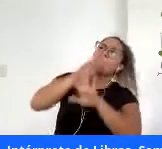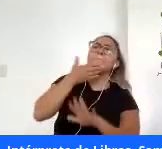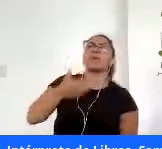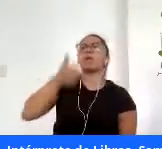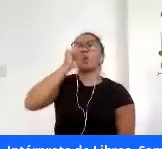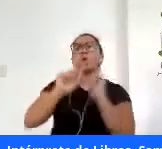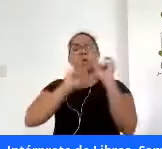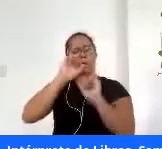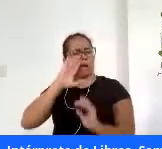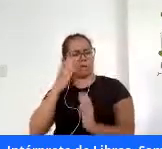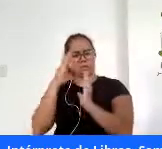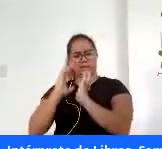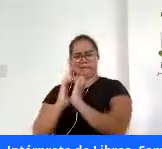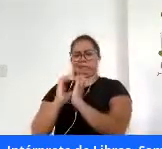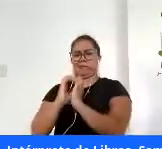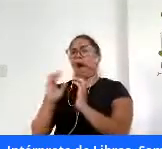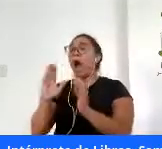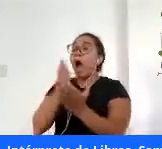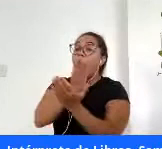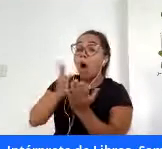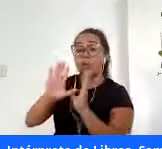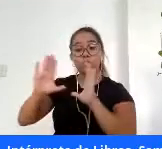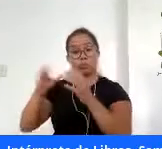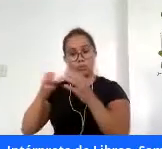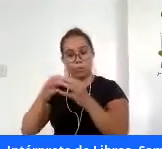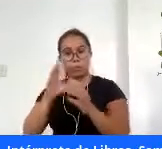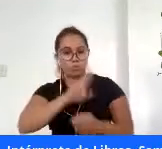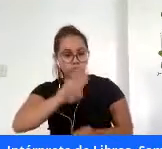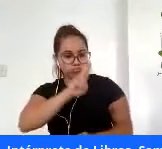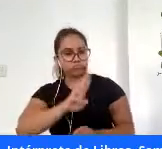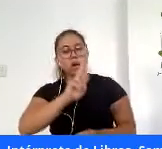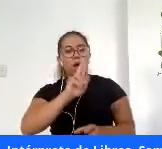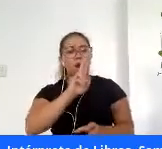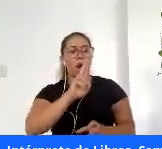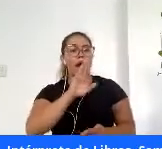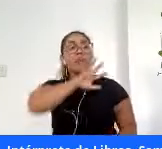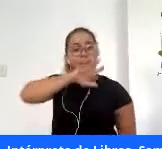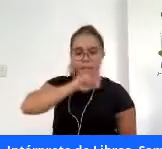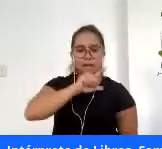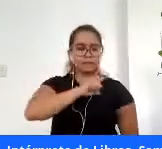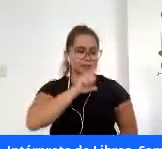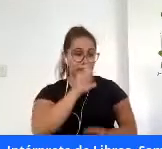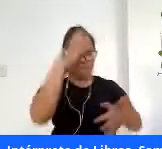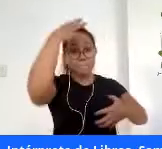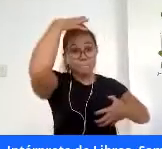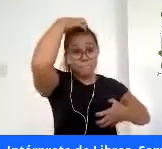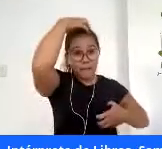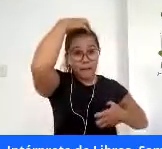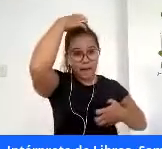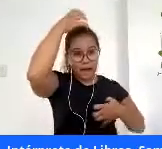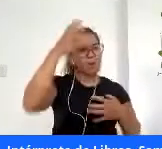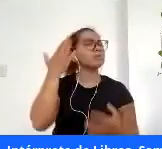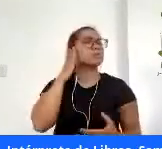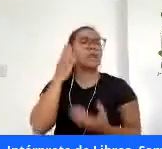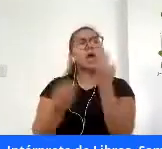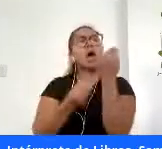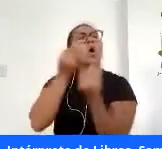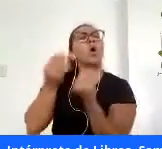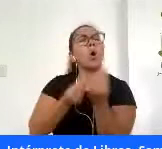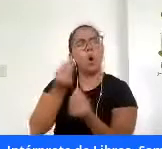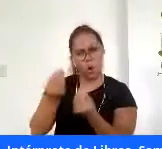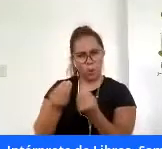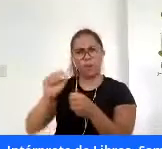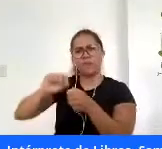cérebro. Então, alguns grupos utilizaram animais, como nesse caso macacos, justamente para poder entender como é que funciona